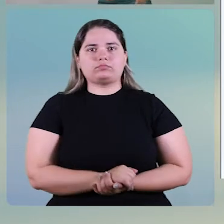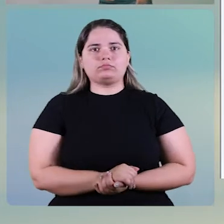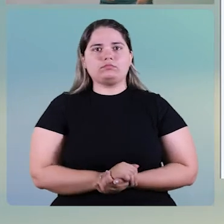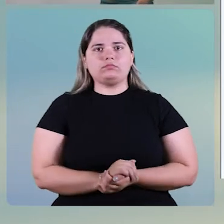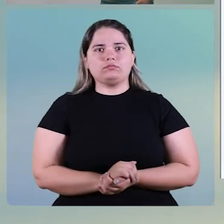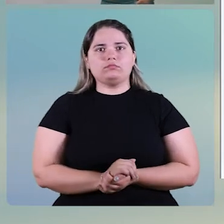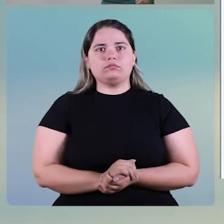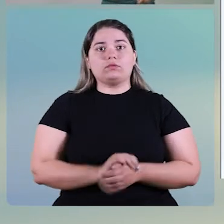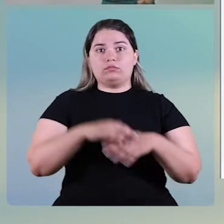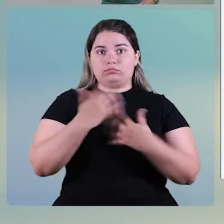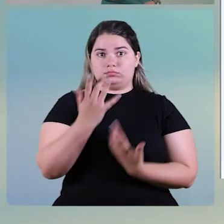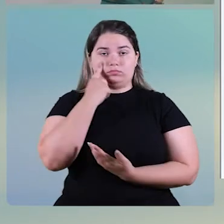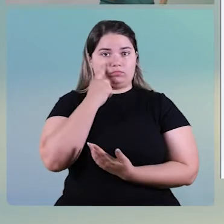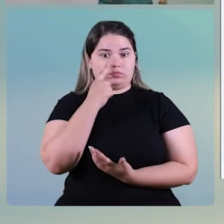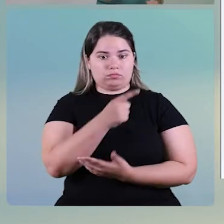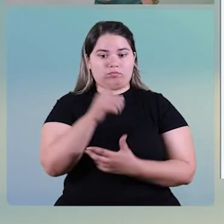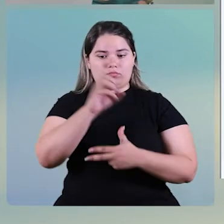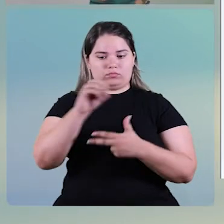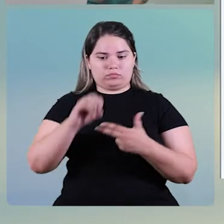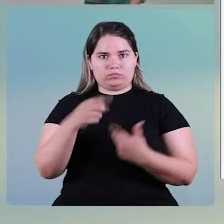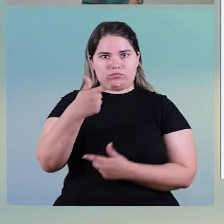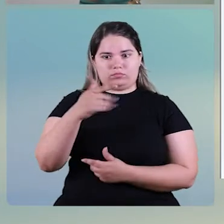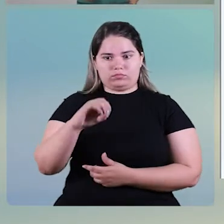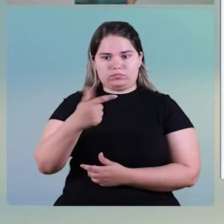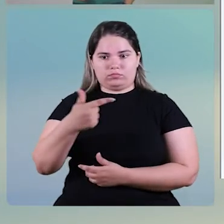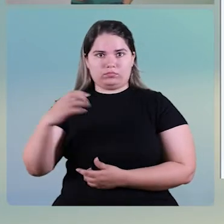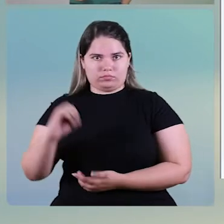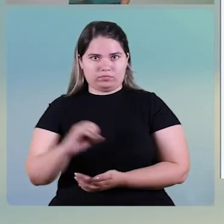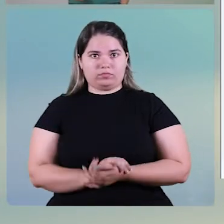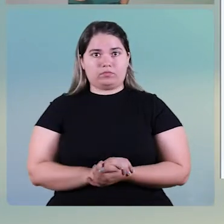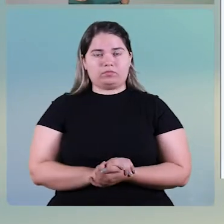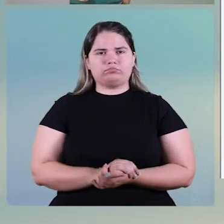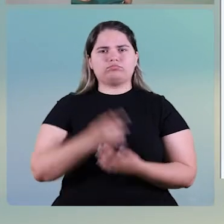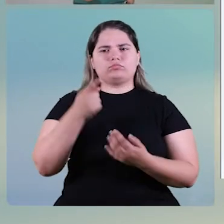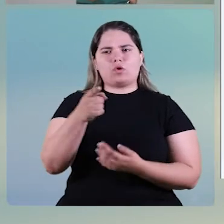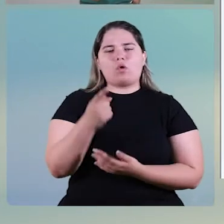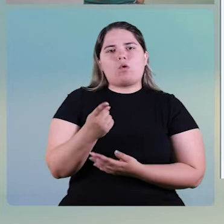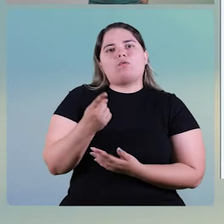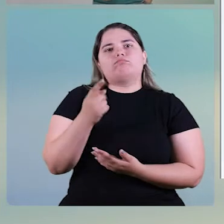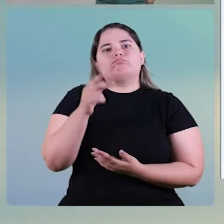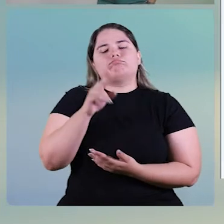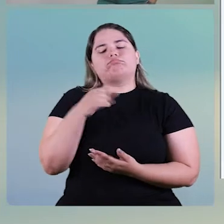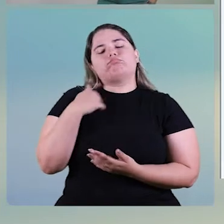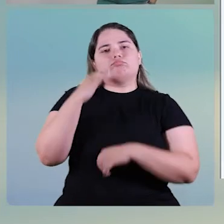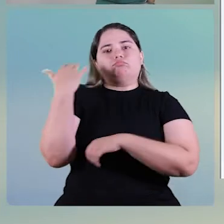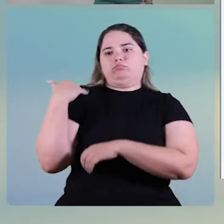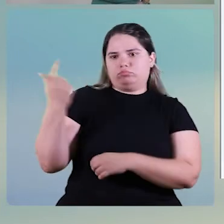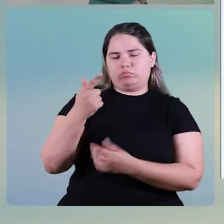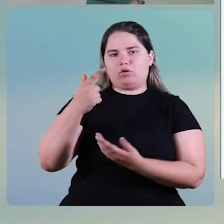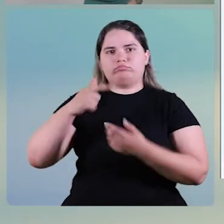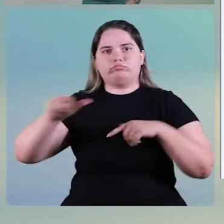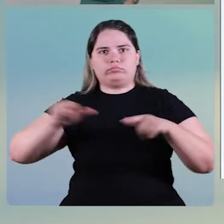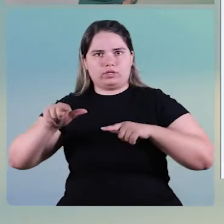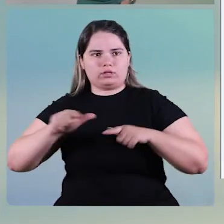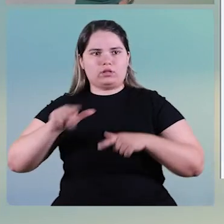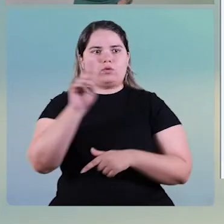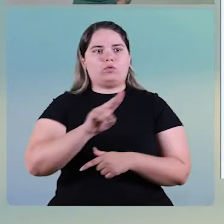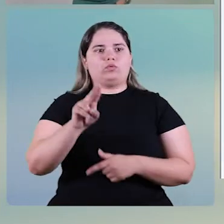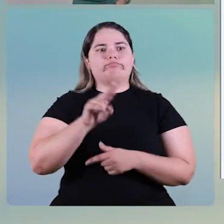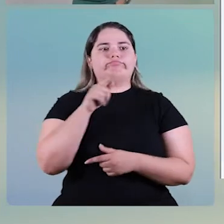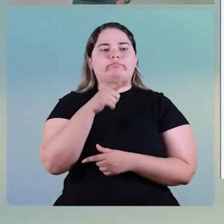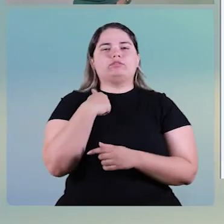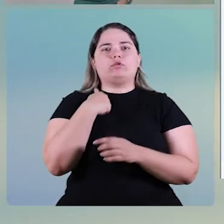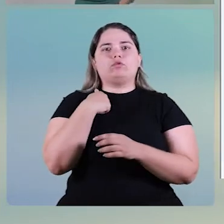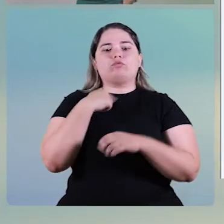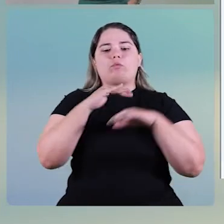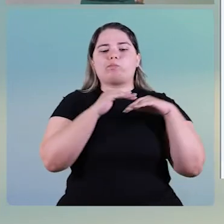2020. Ó. Você foi contratado para sincronizar os 4 semáforos de uma avenida,